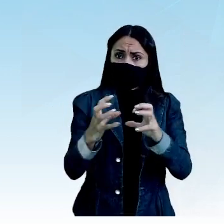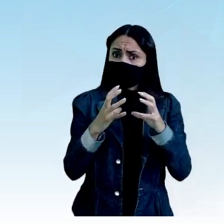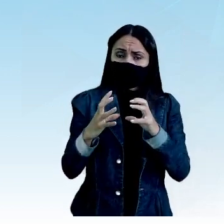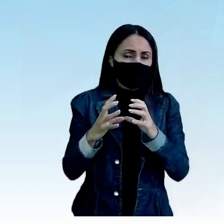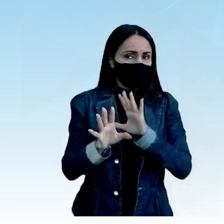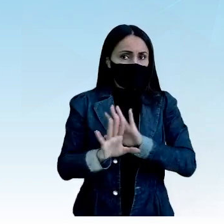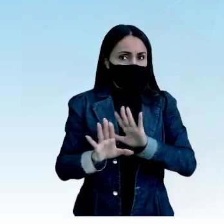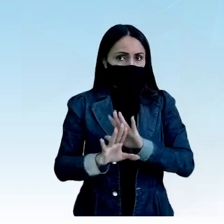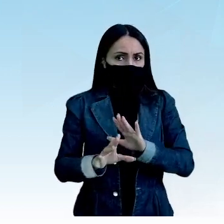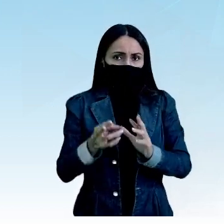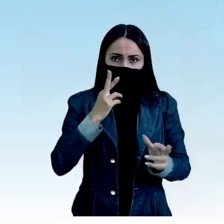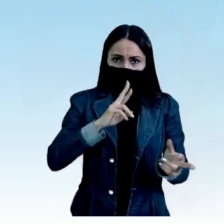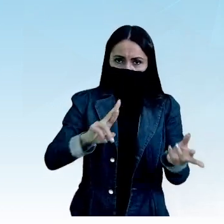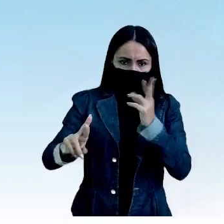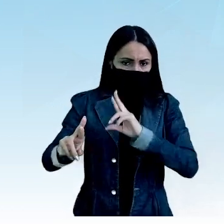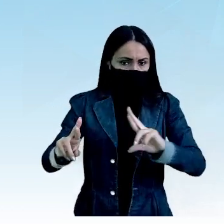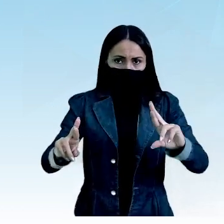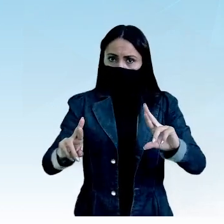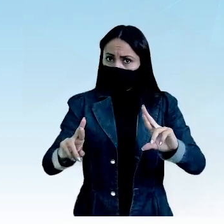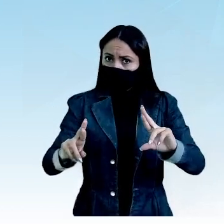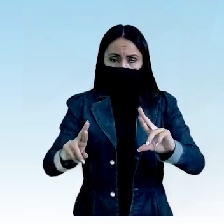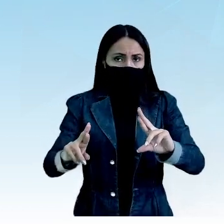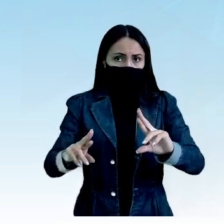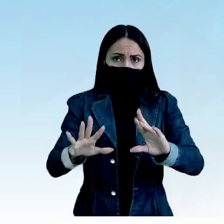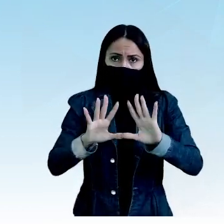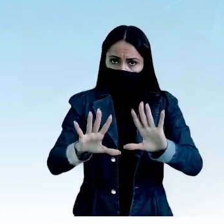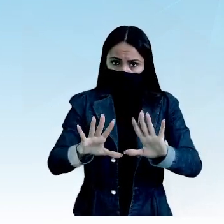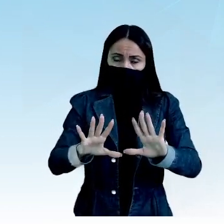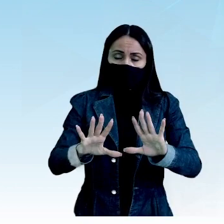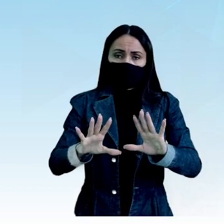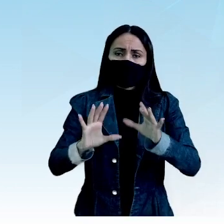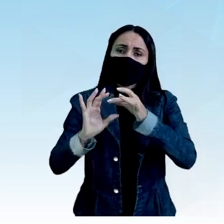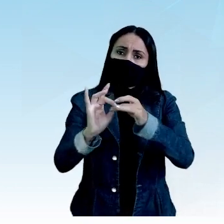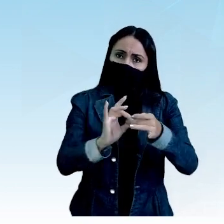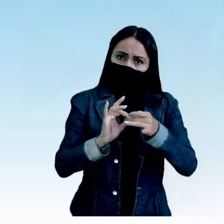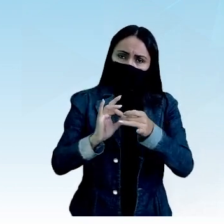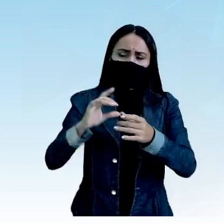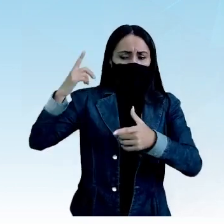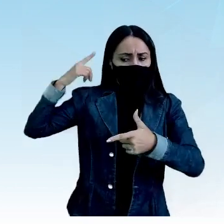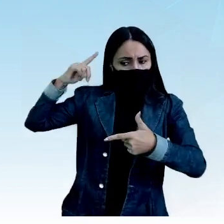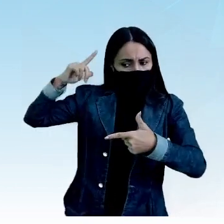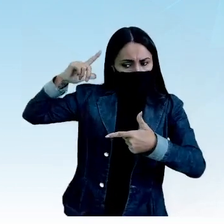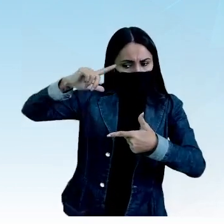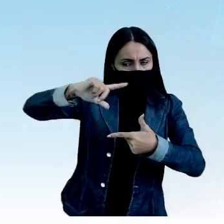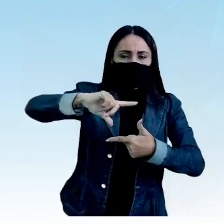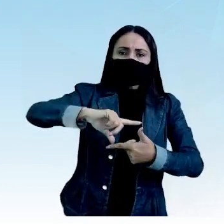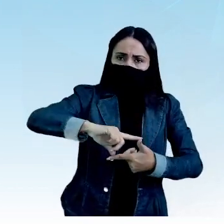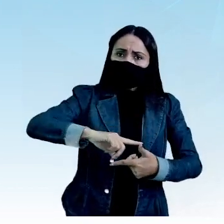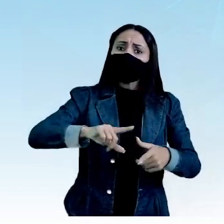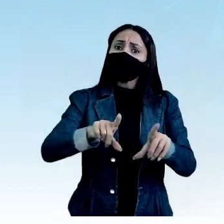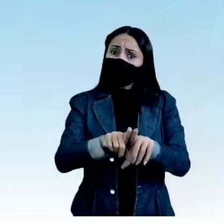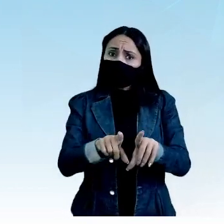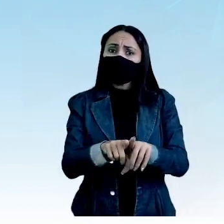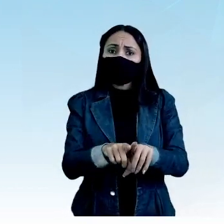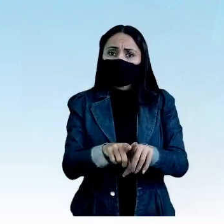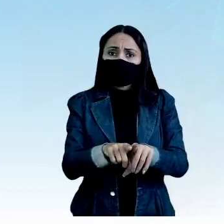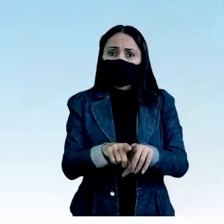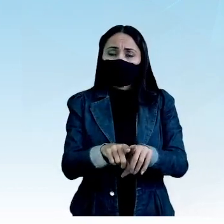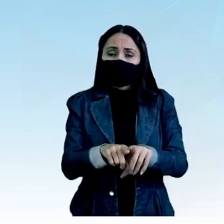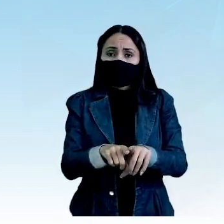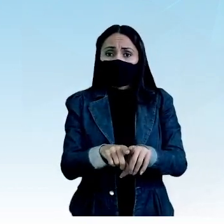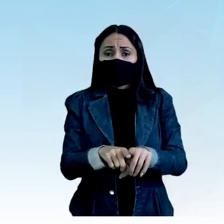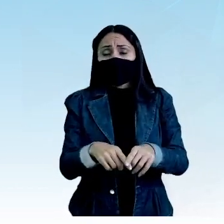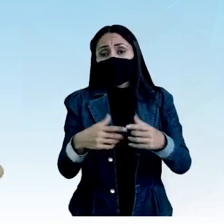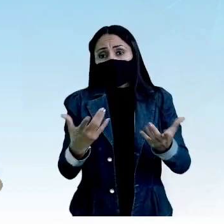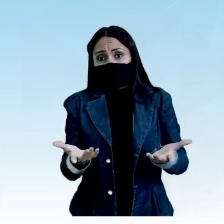as religiões, entre as tradições, as entidades e tudo mais. Isso são coisas